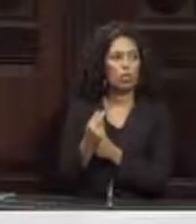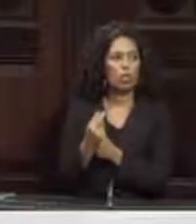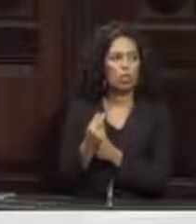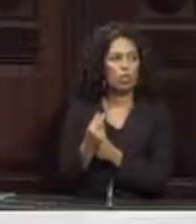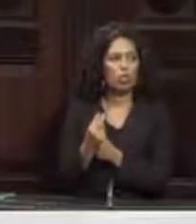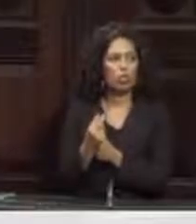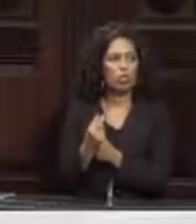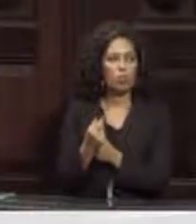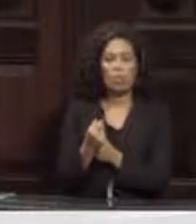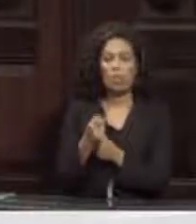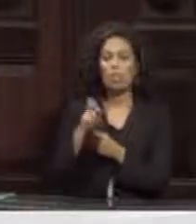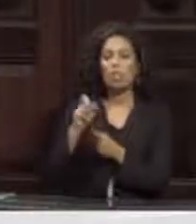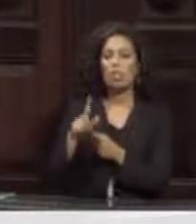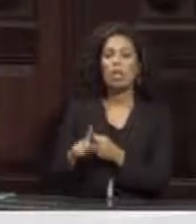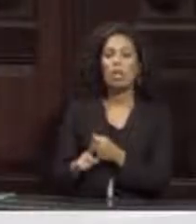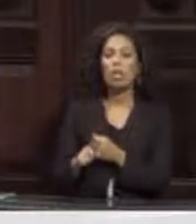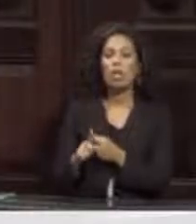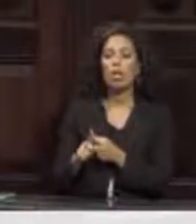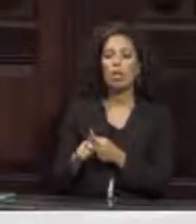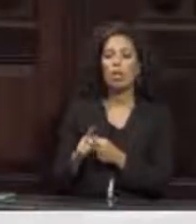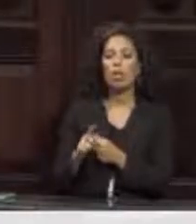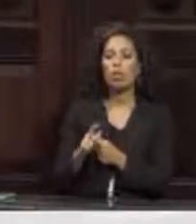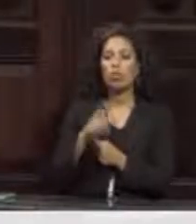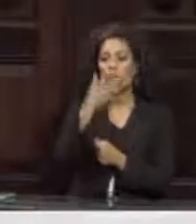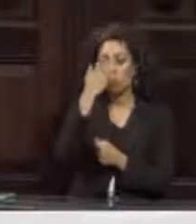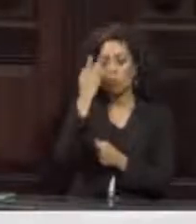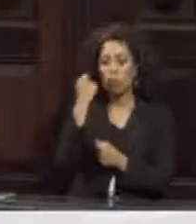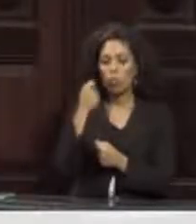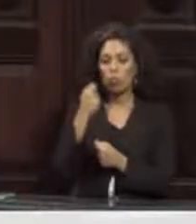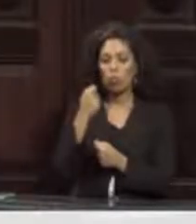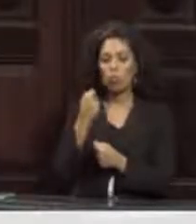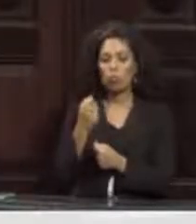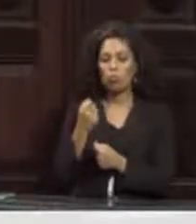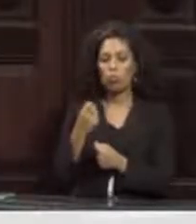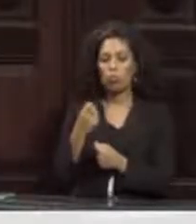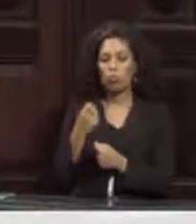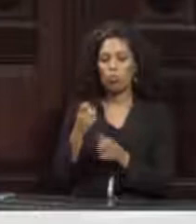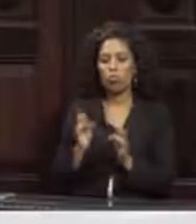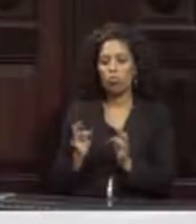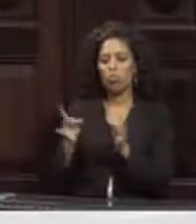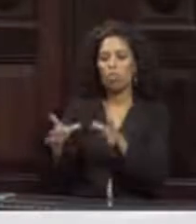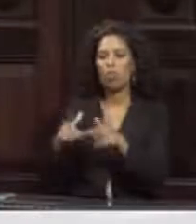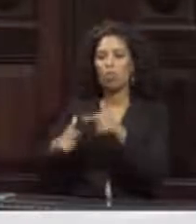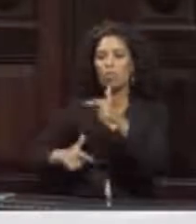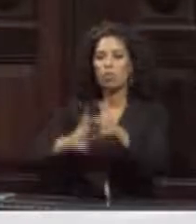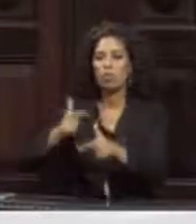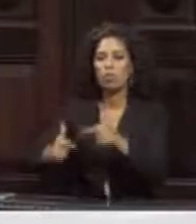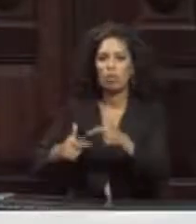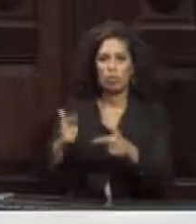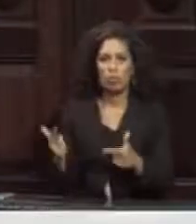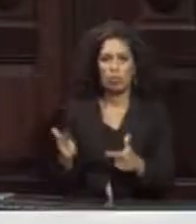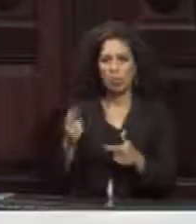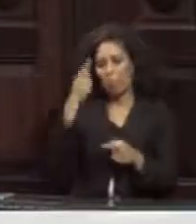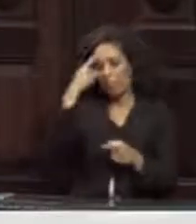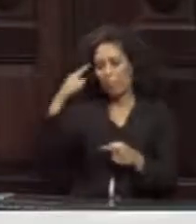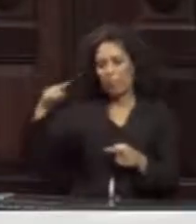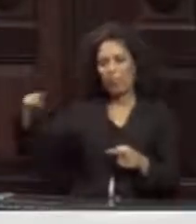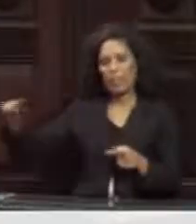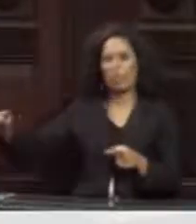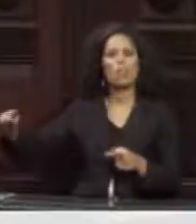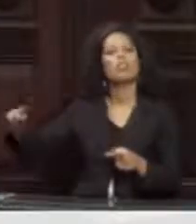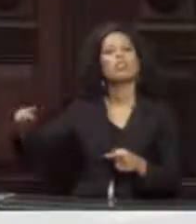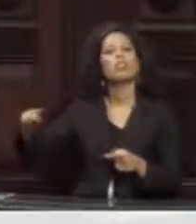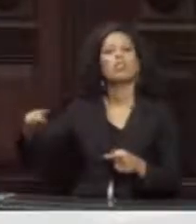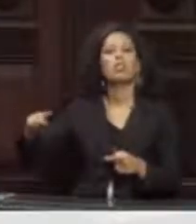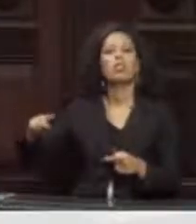de demissão voluntária. O que nós observamos na leitura da justificativa do